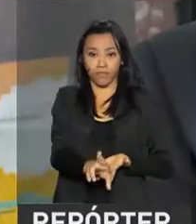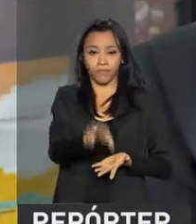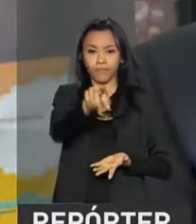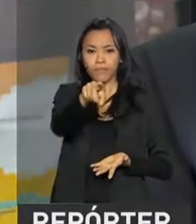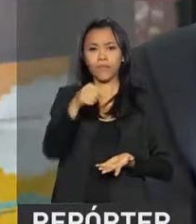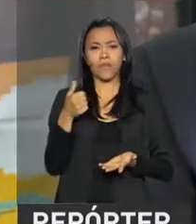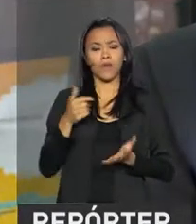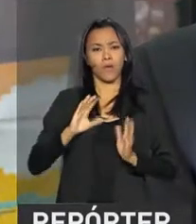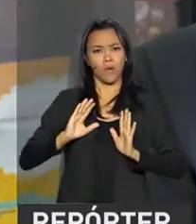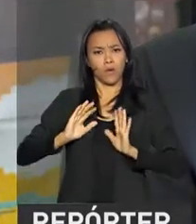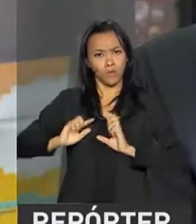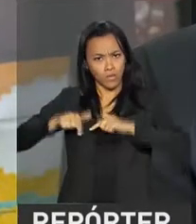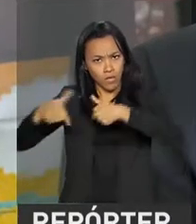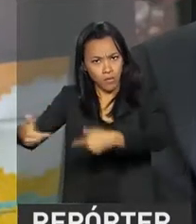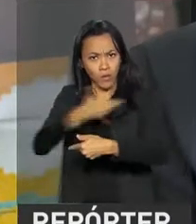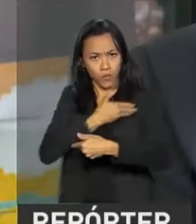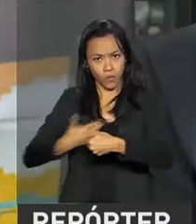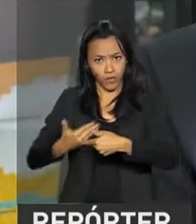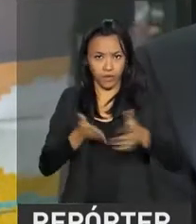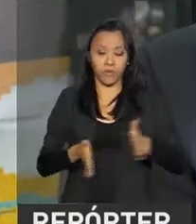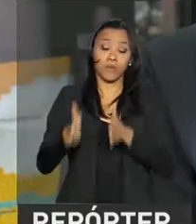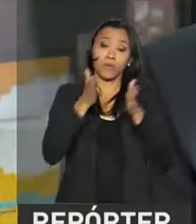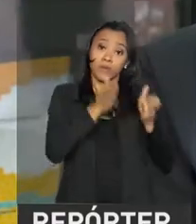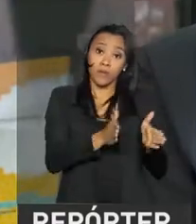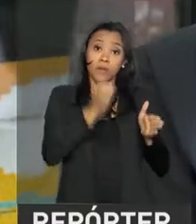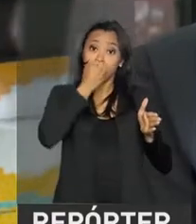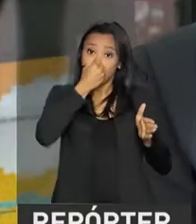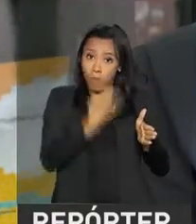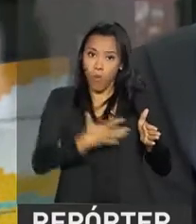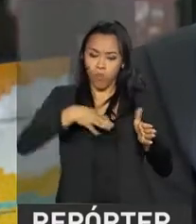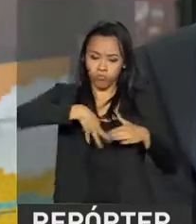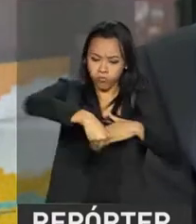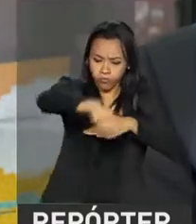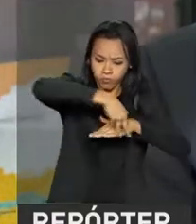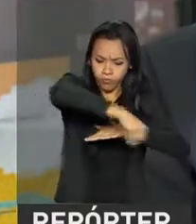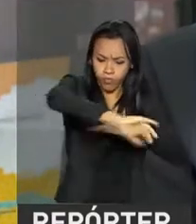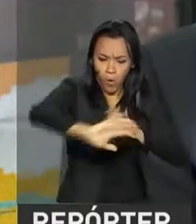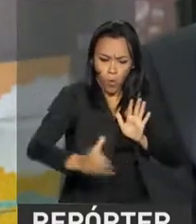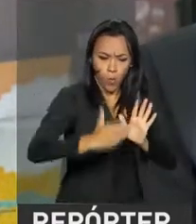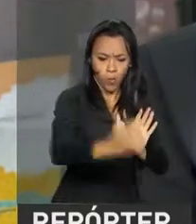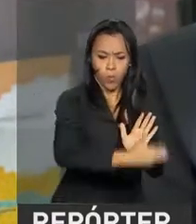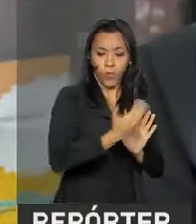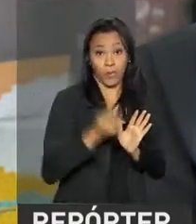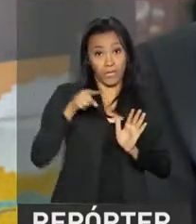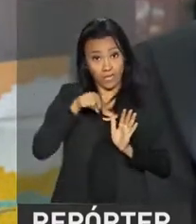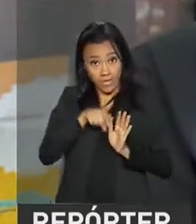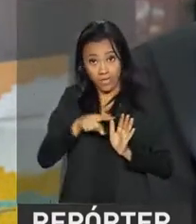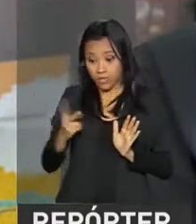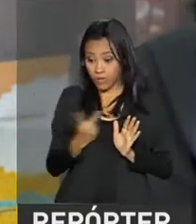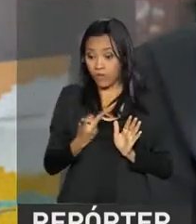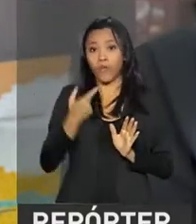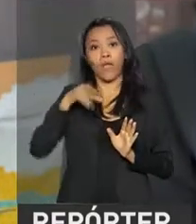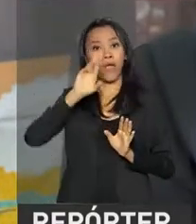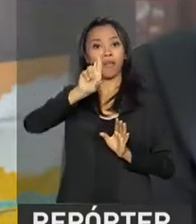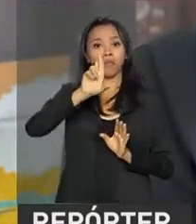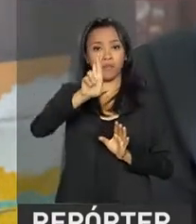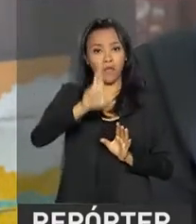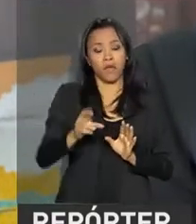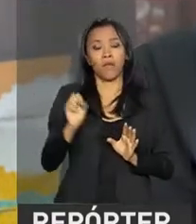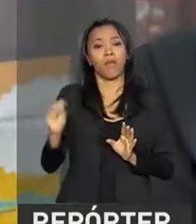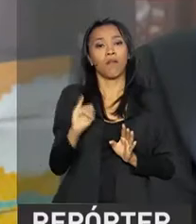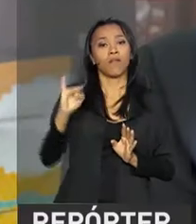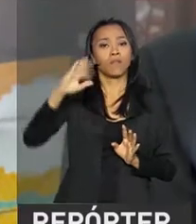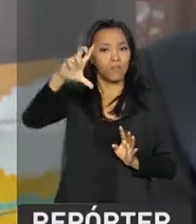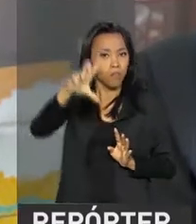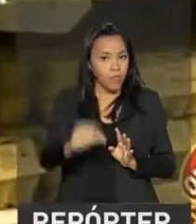governo de um lado e ai ai e o bom desempenho da safaricom agrícola foram os grandes responsáveis pela inflação baixa de